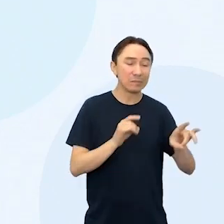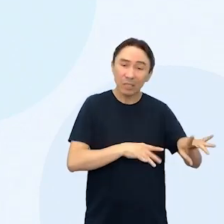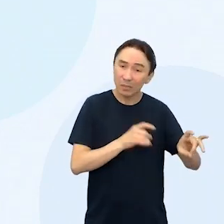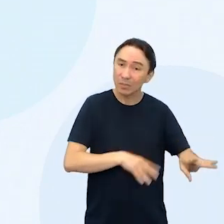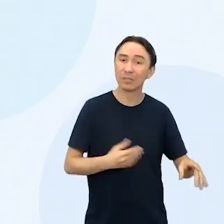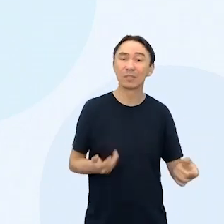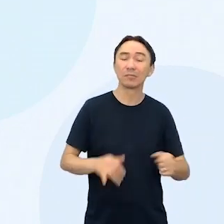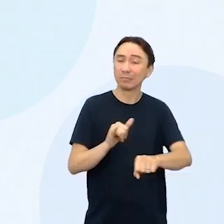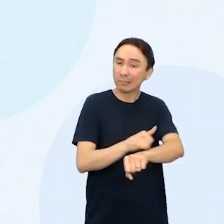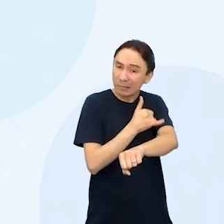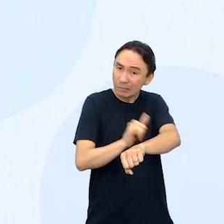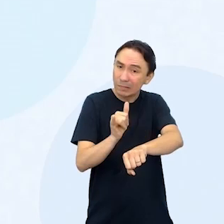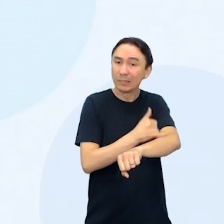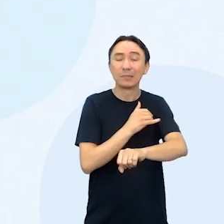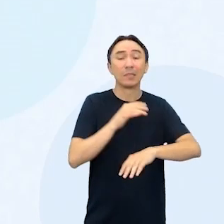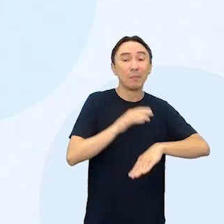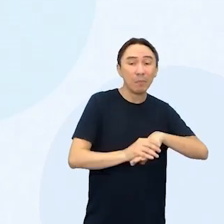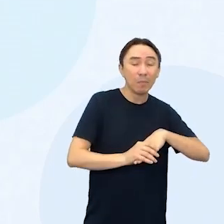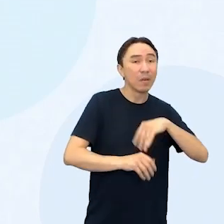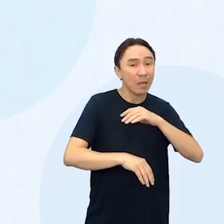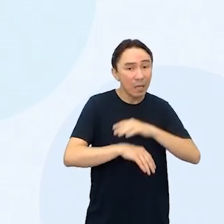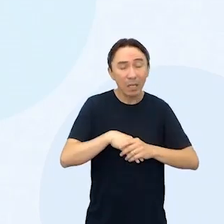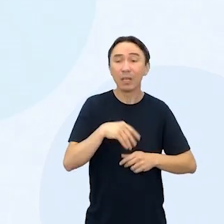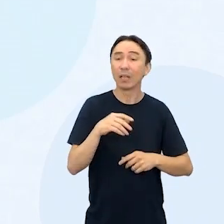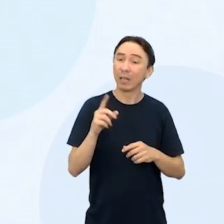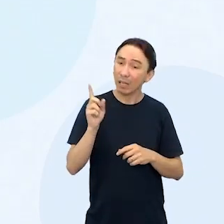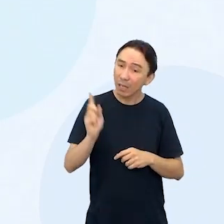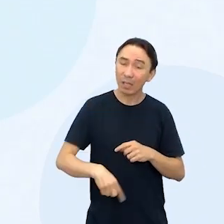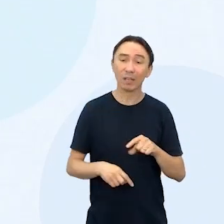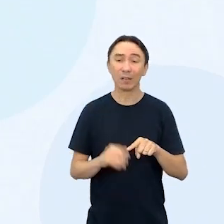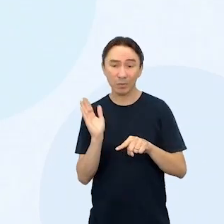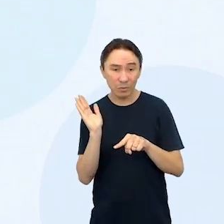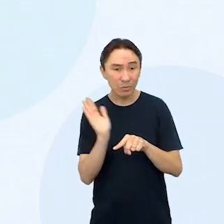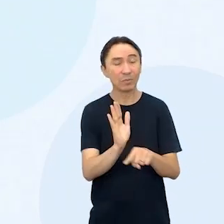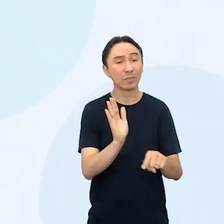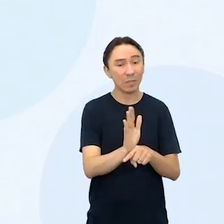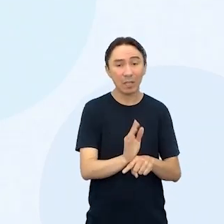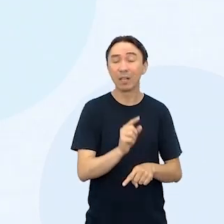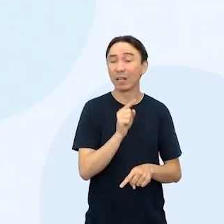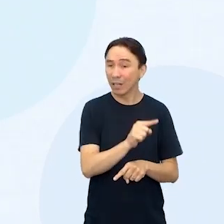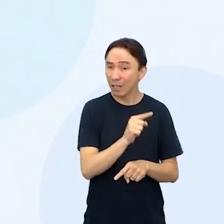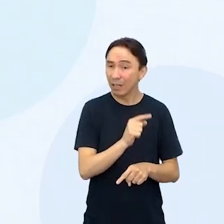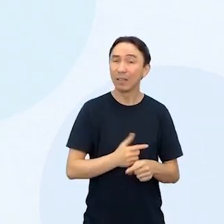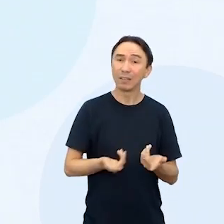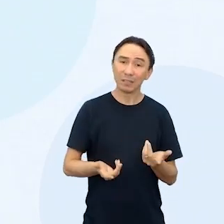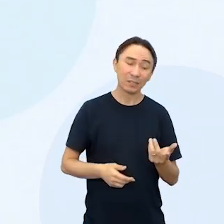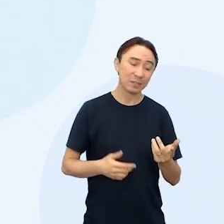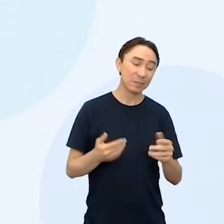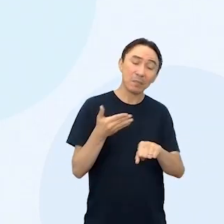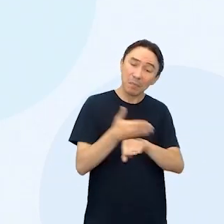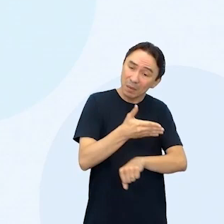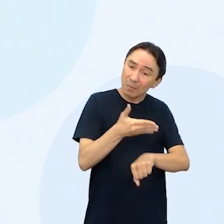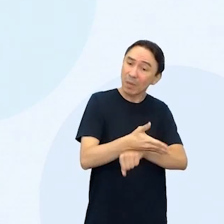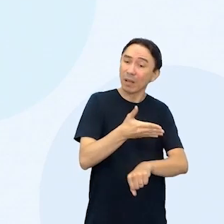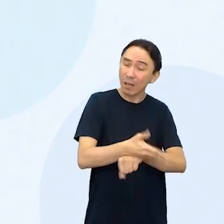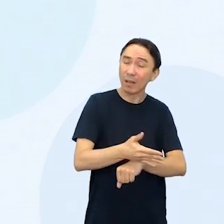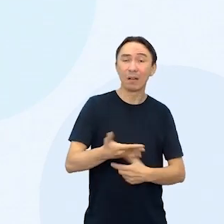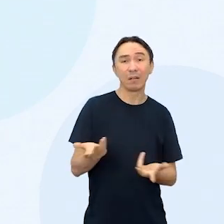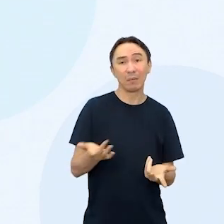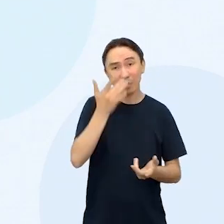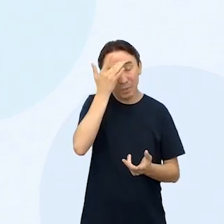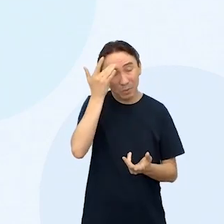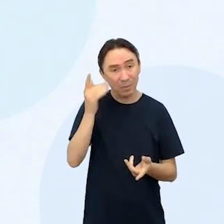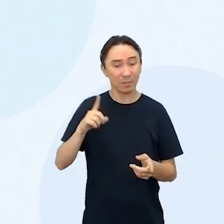práticas e serviços que objetivam comprovar a funcionalidade relacionada à atividade e participação de pessoas com